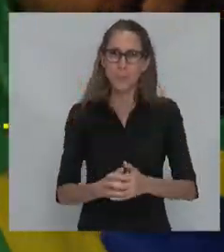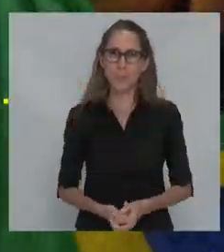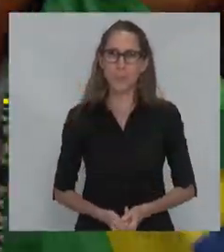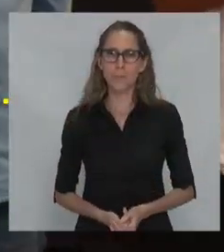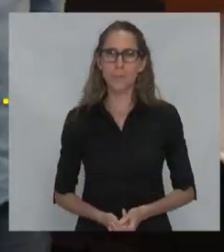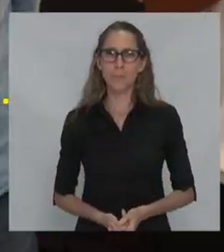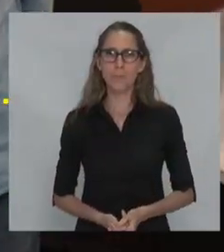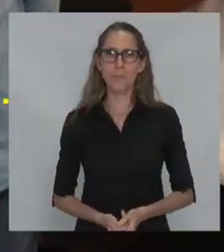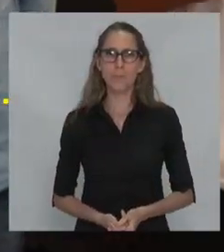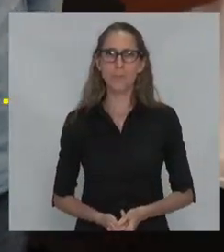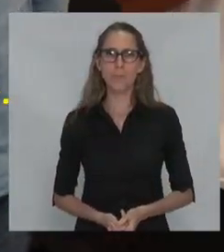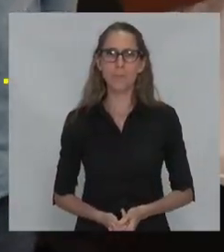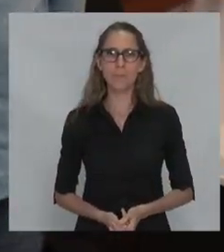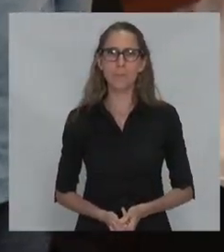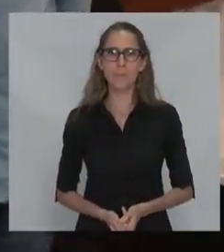Hola.